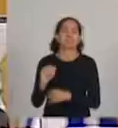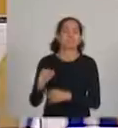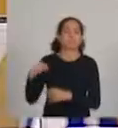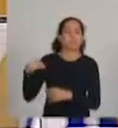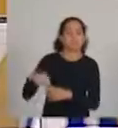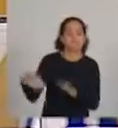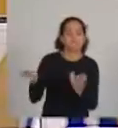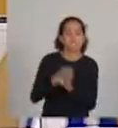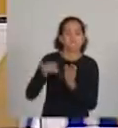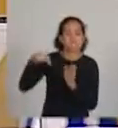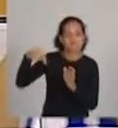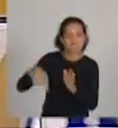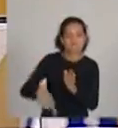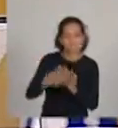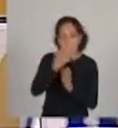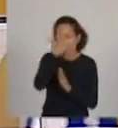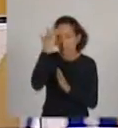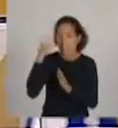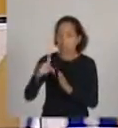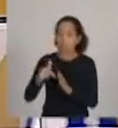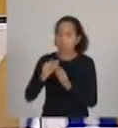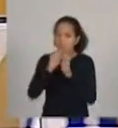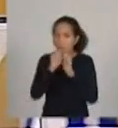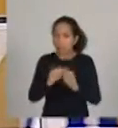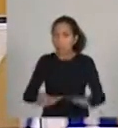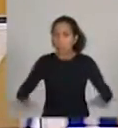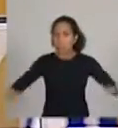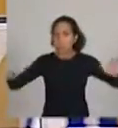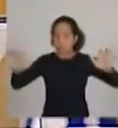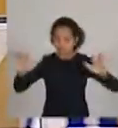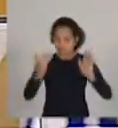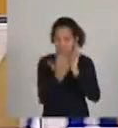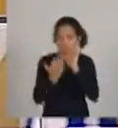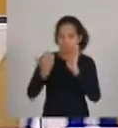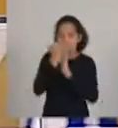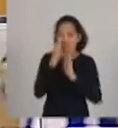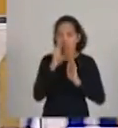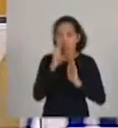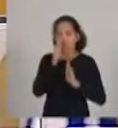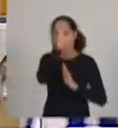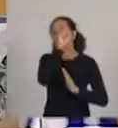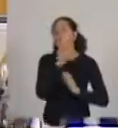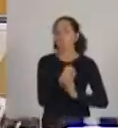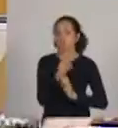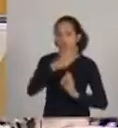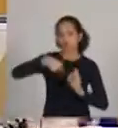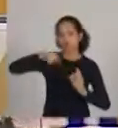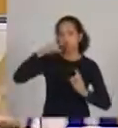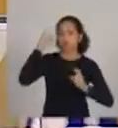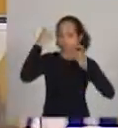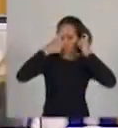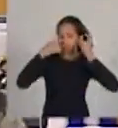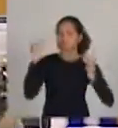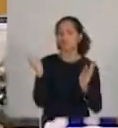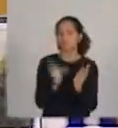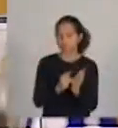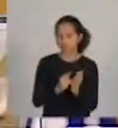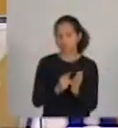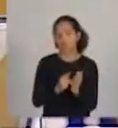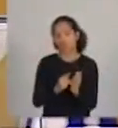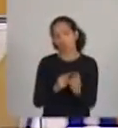Espírito Santo, e cada vez mais agressivas elas vêm, e isso traz uma preocupação muito grande. E